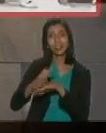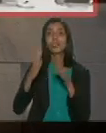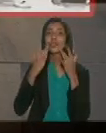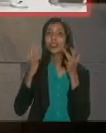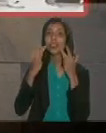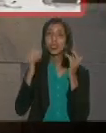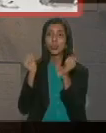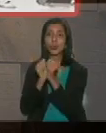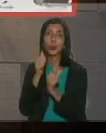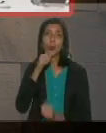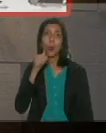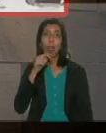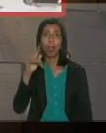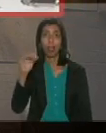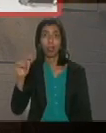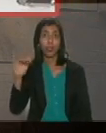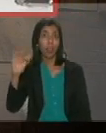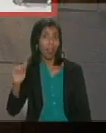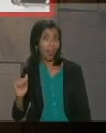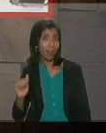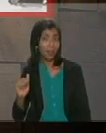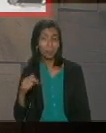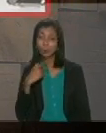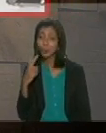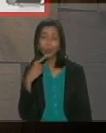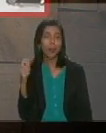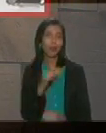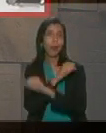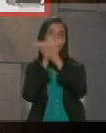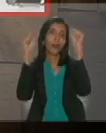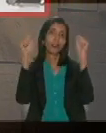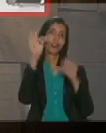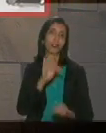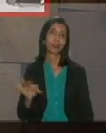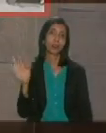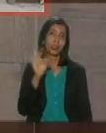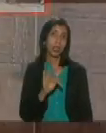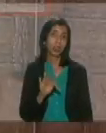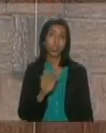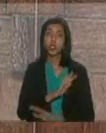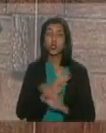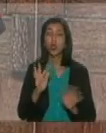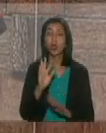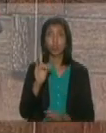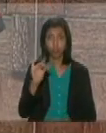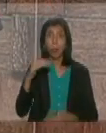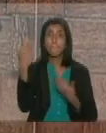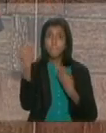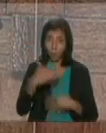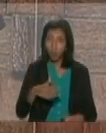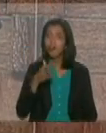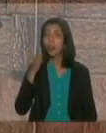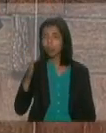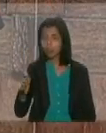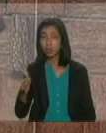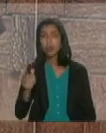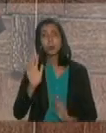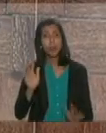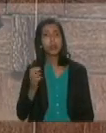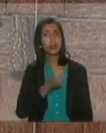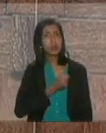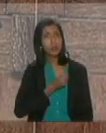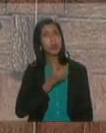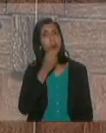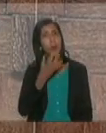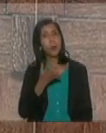com a Cláudia Raia. E eu não conseguia acordar para ir para a faculdade. Só que aí eu ia no dia da prova. E estava com a média